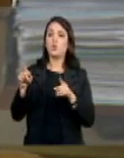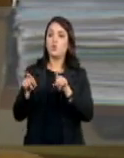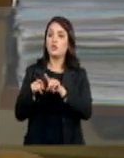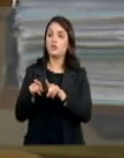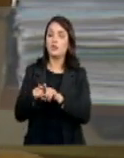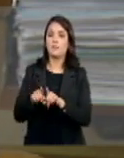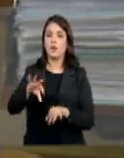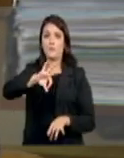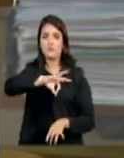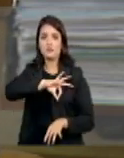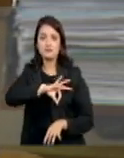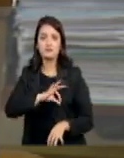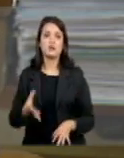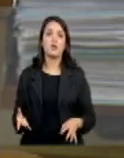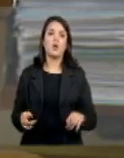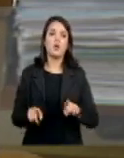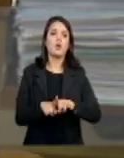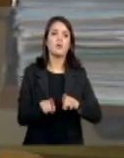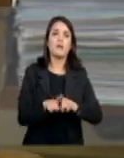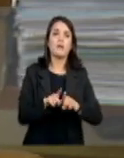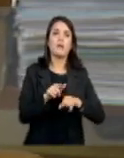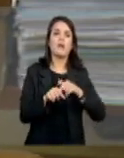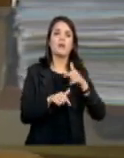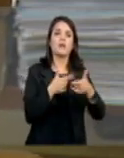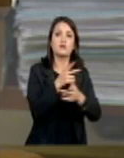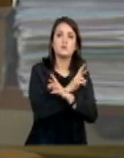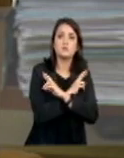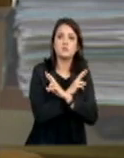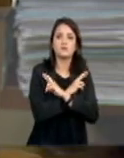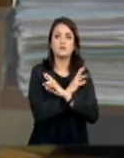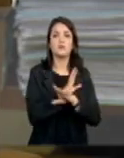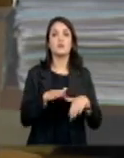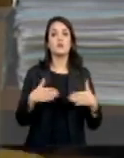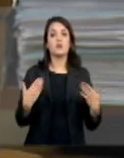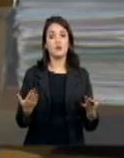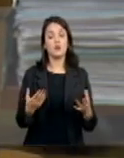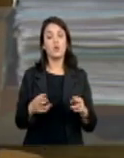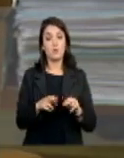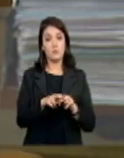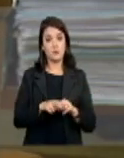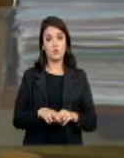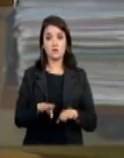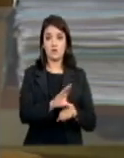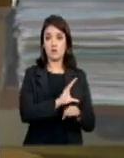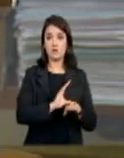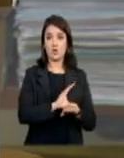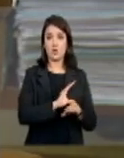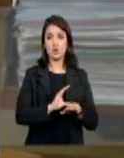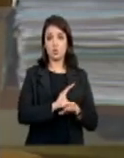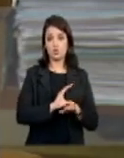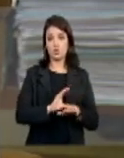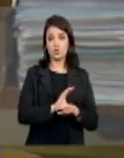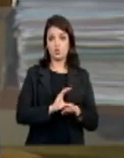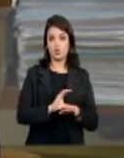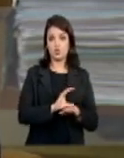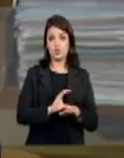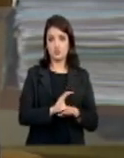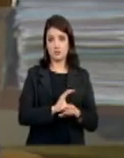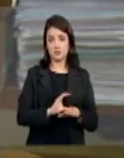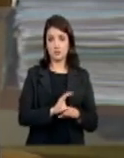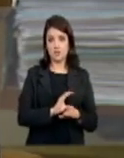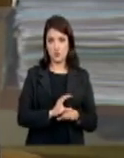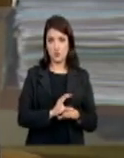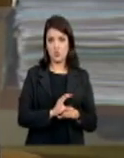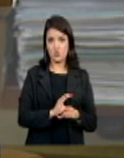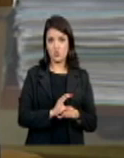aos integrantes da polícia judiciária é portanto na constituição da república e não das